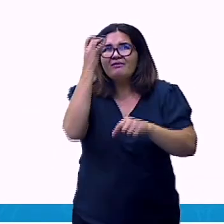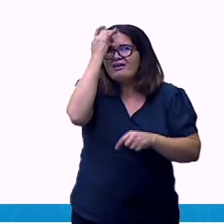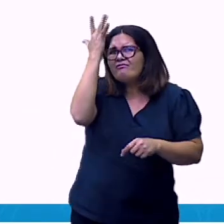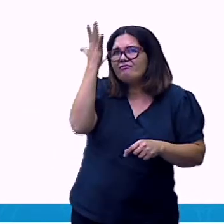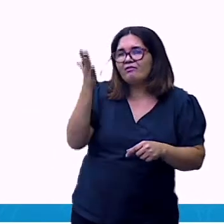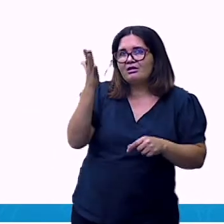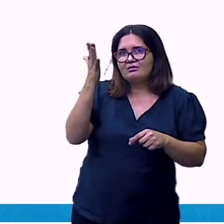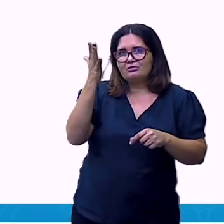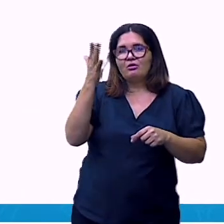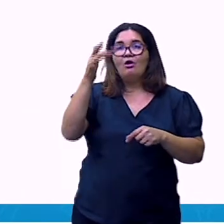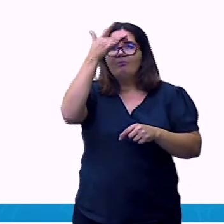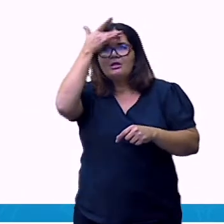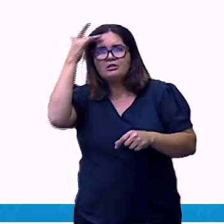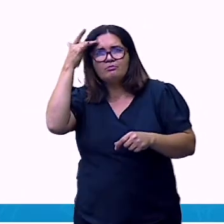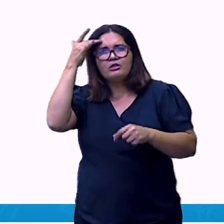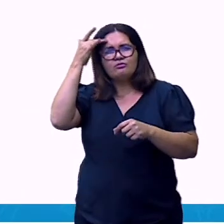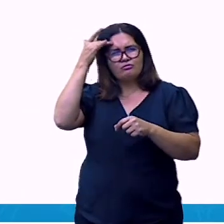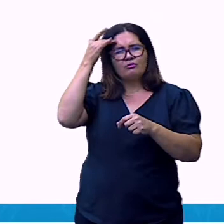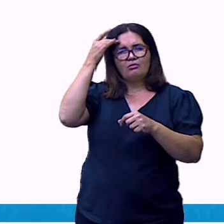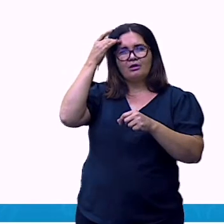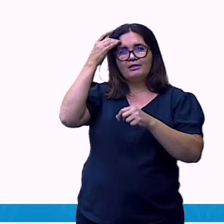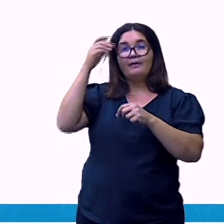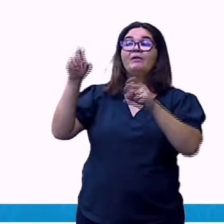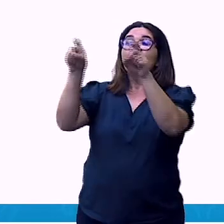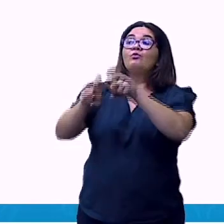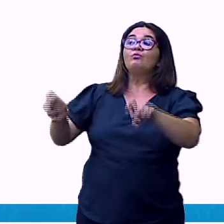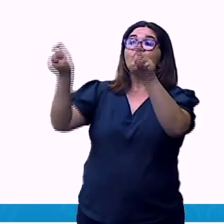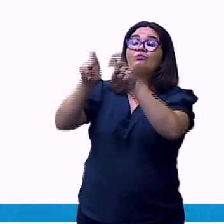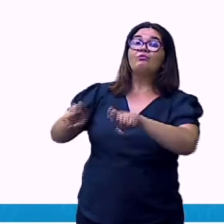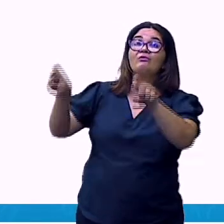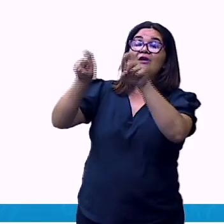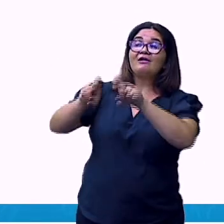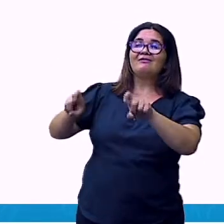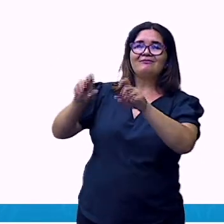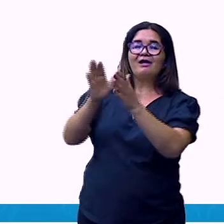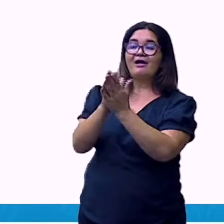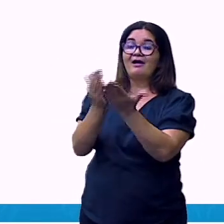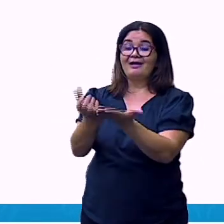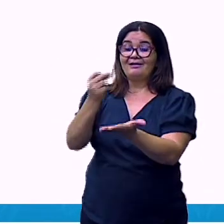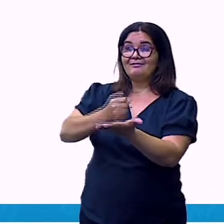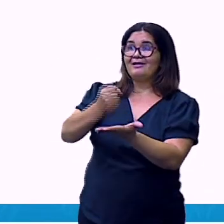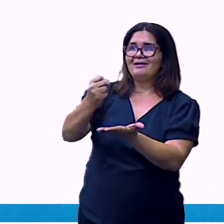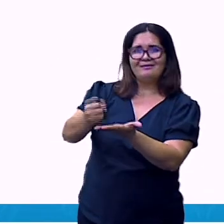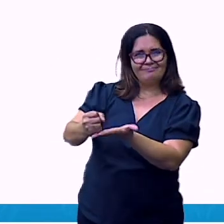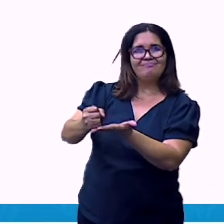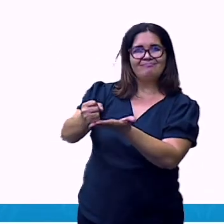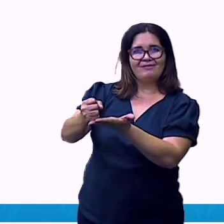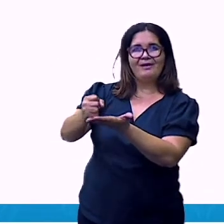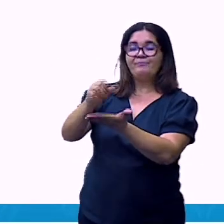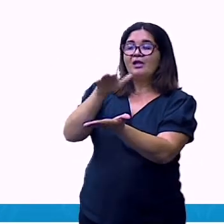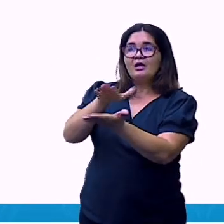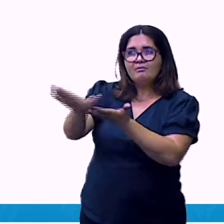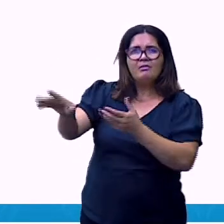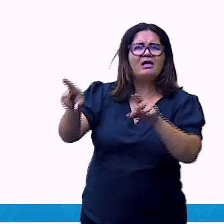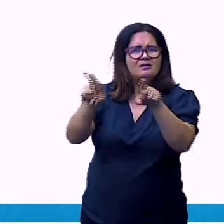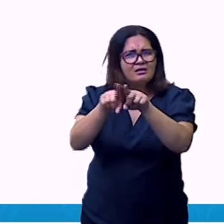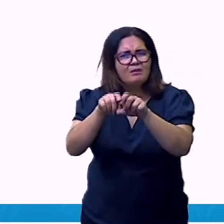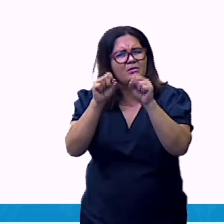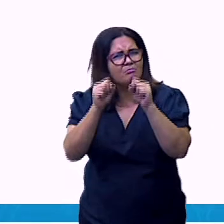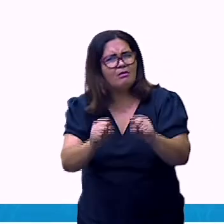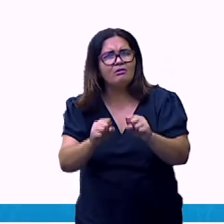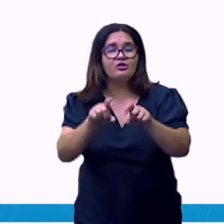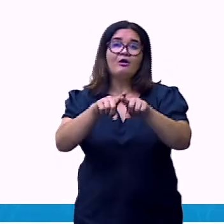nova ferramenta é uma extensão da carteira de trabalho impressa e está disponível para o